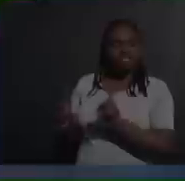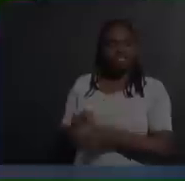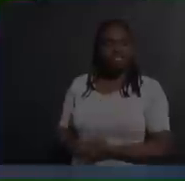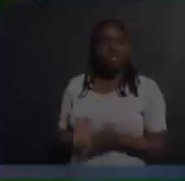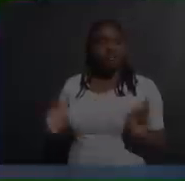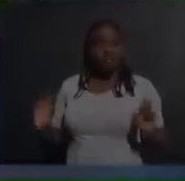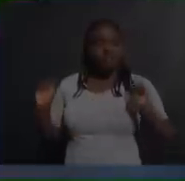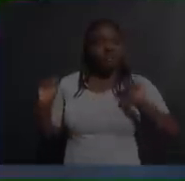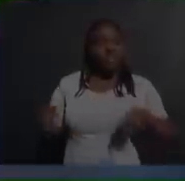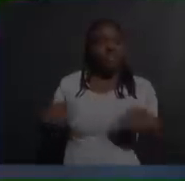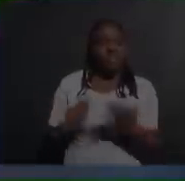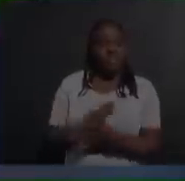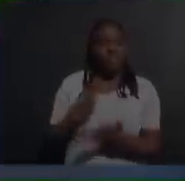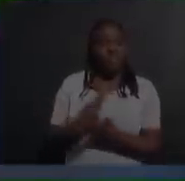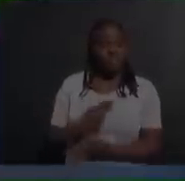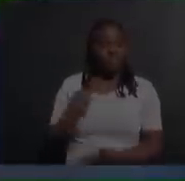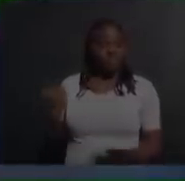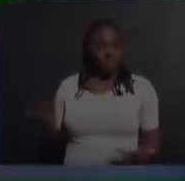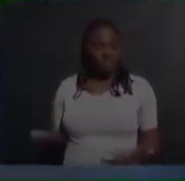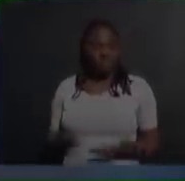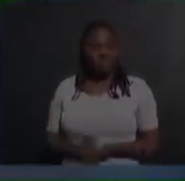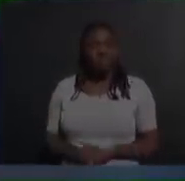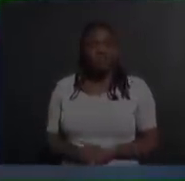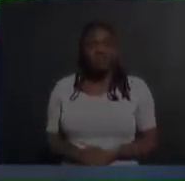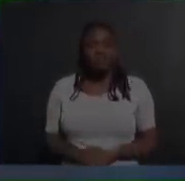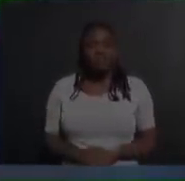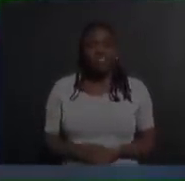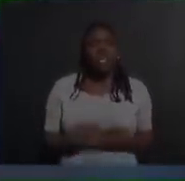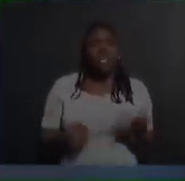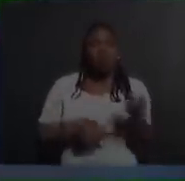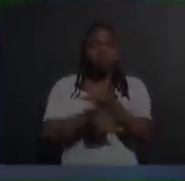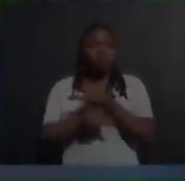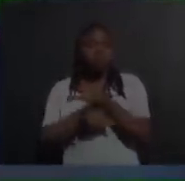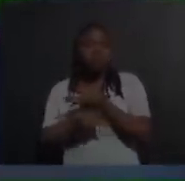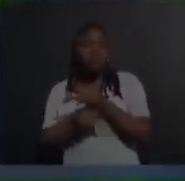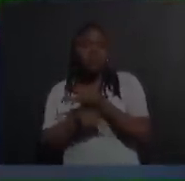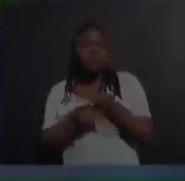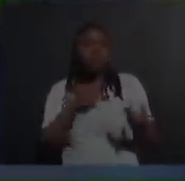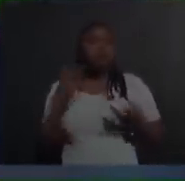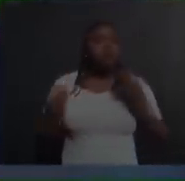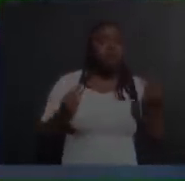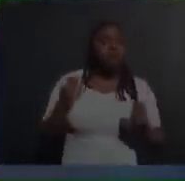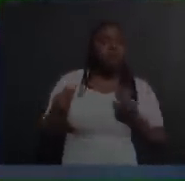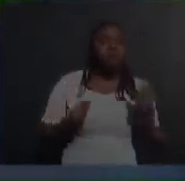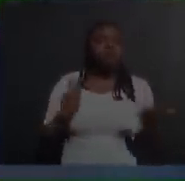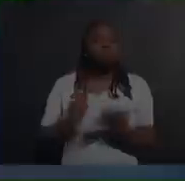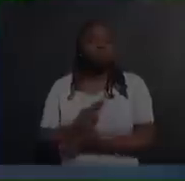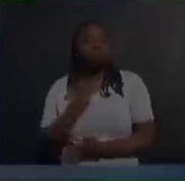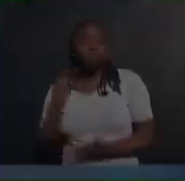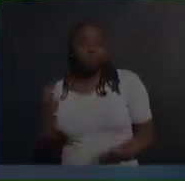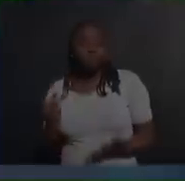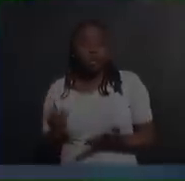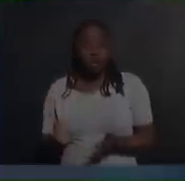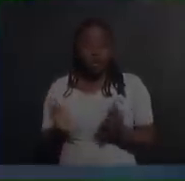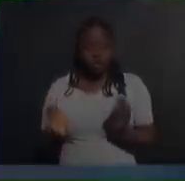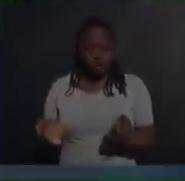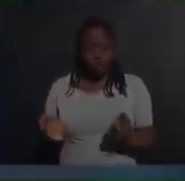possibilidades de algo dar errado. E aí eles procuraram saber como que seria, e o balão